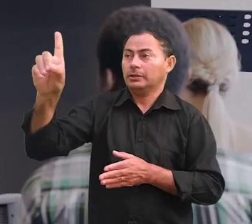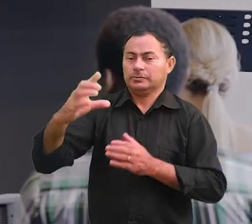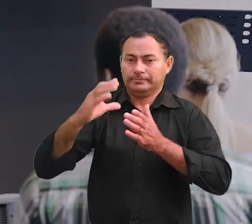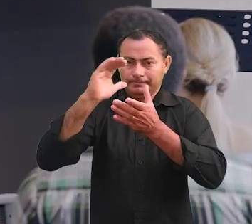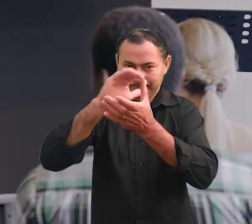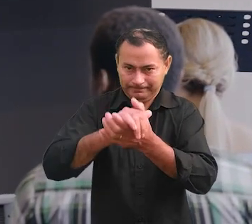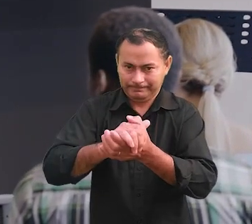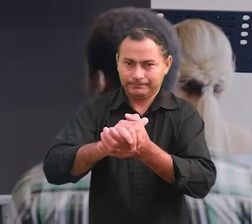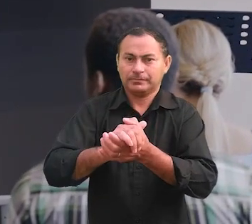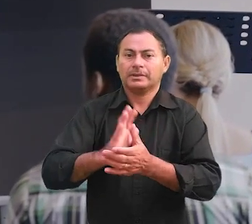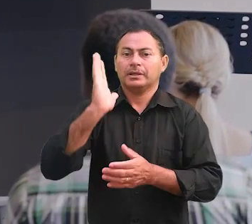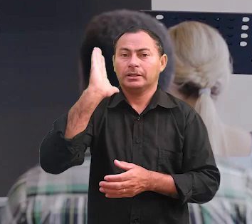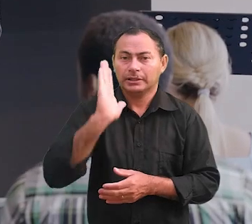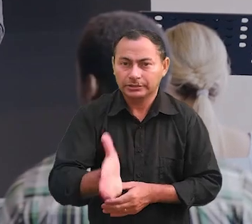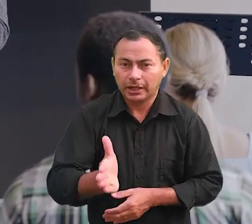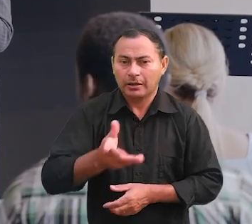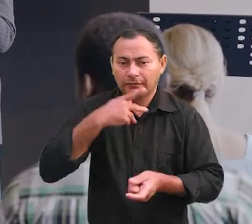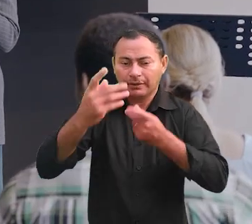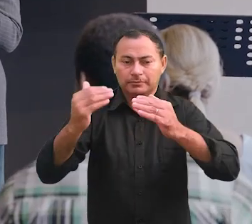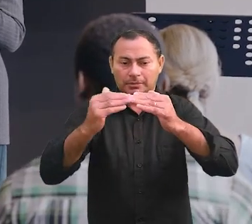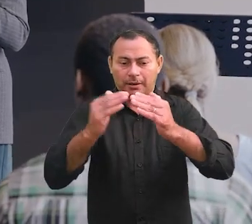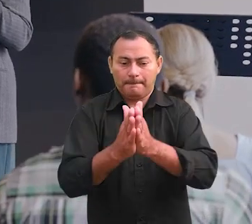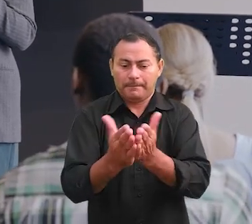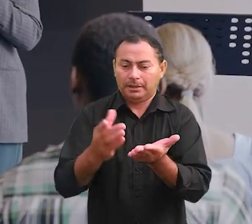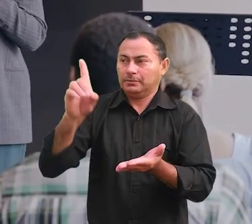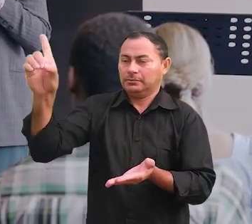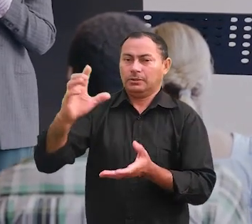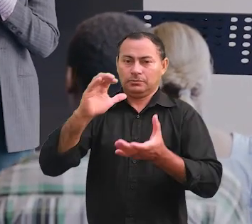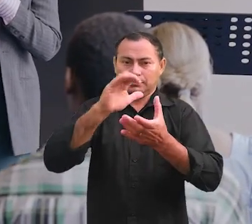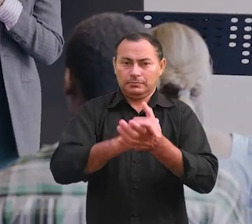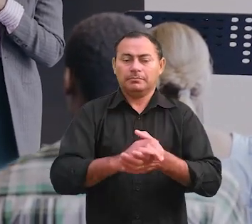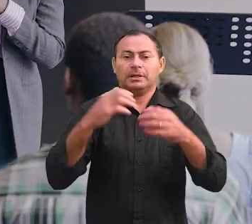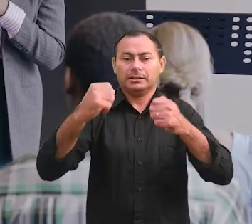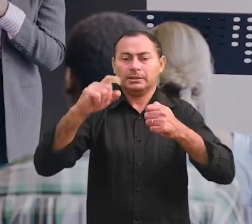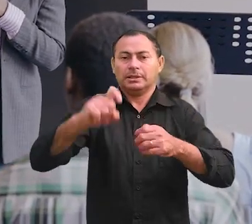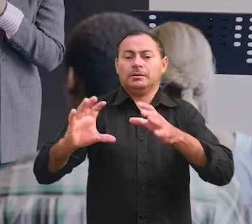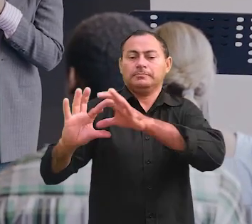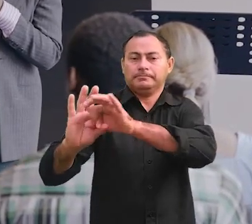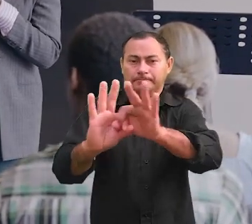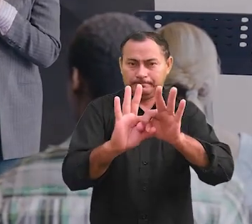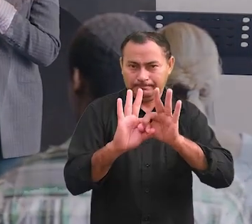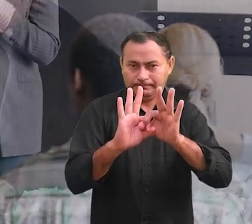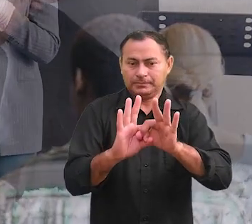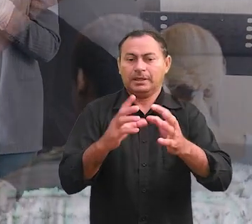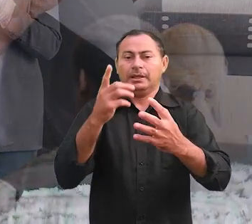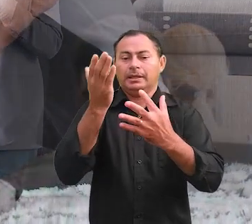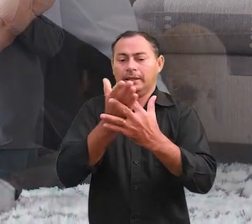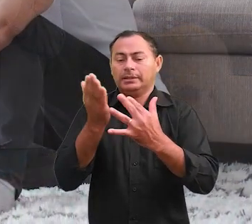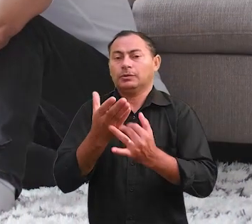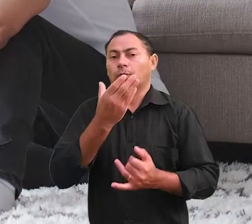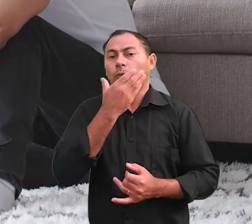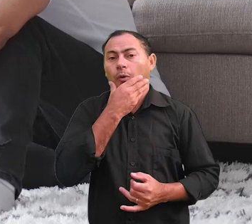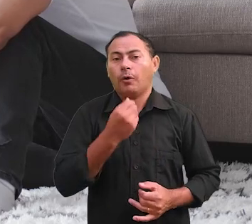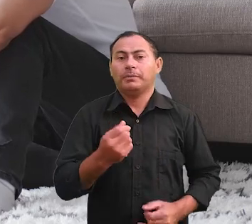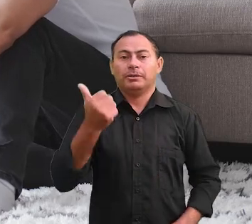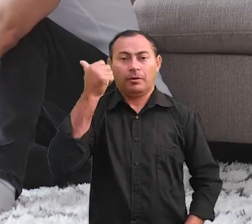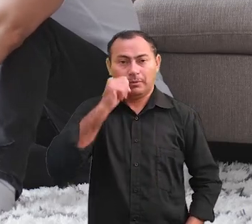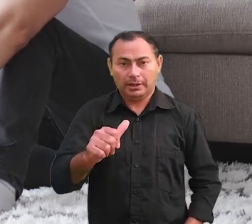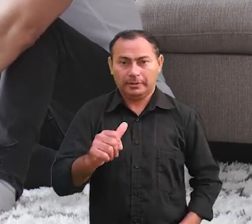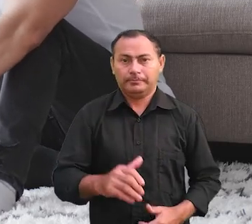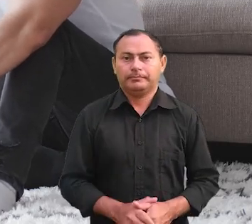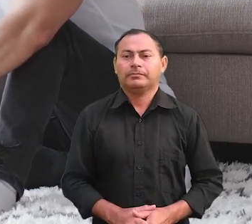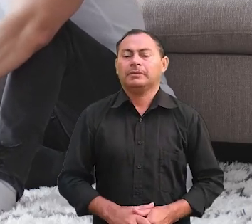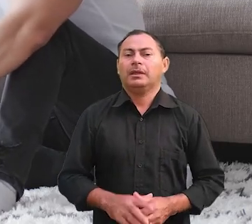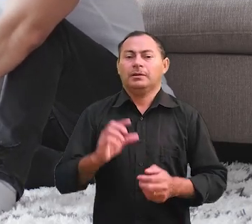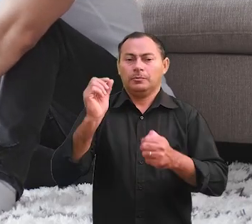guia de Deus para o casamento já dissemos que de acordo com a palavra de Deus o casamento deve ser a unidade entre um homem e uma